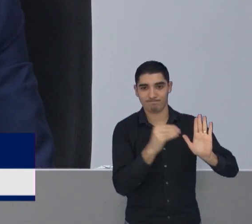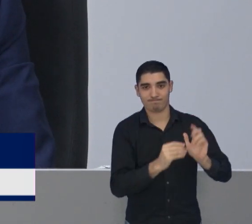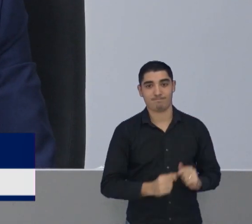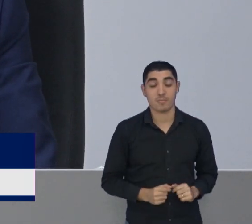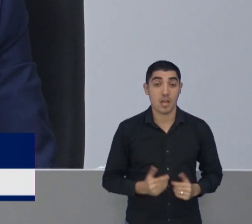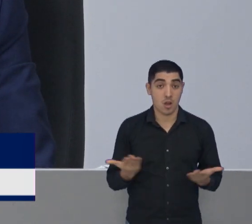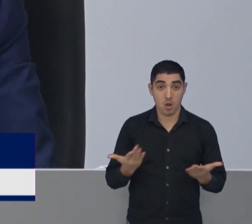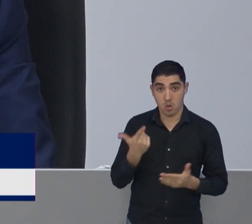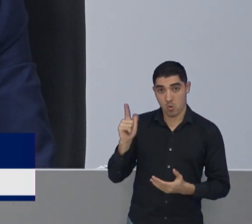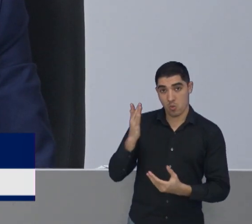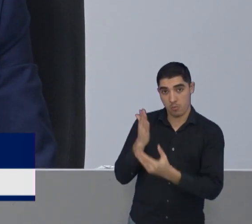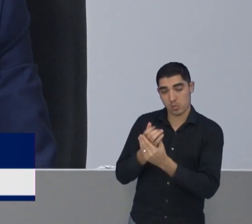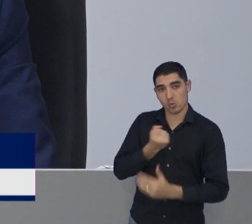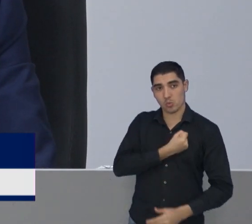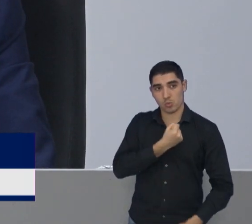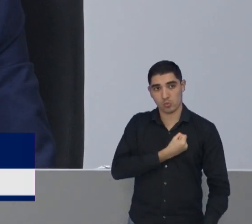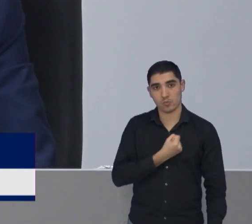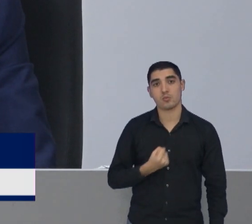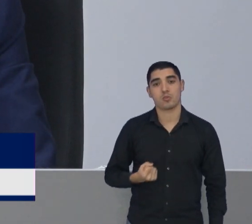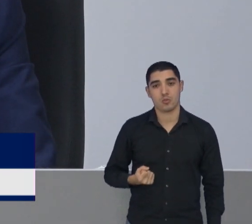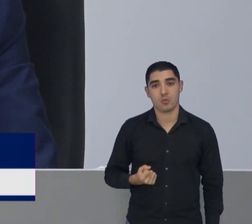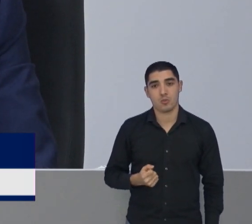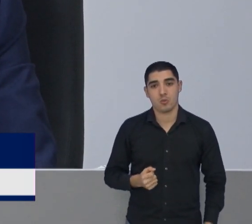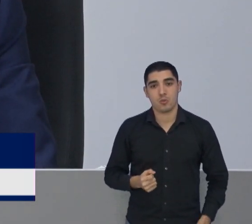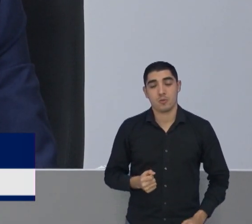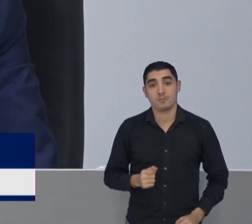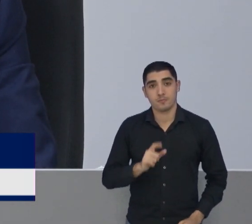o processo de número